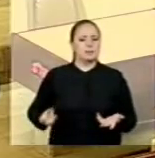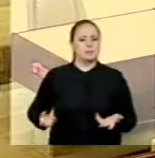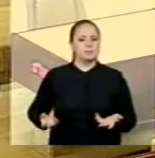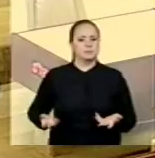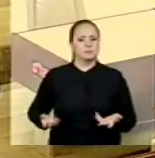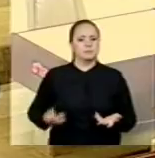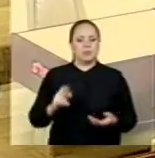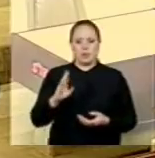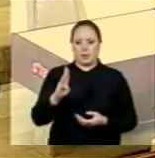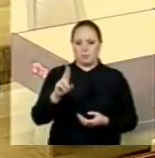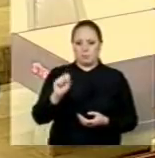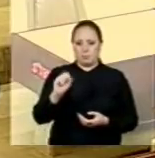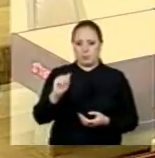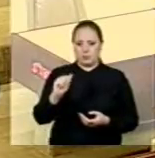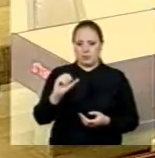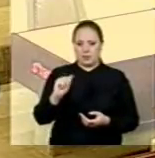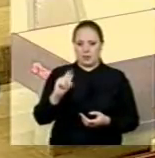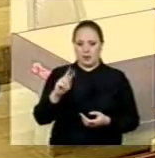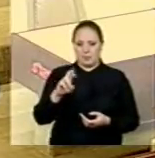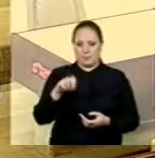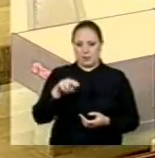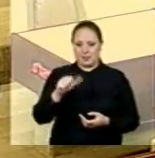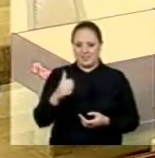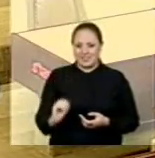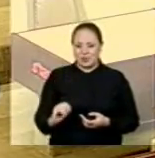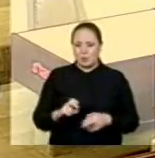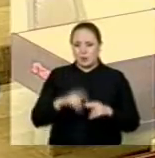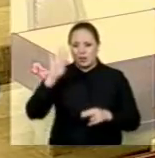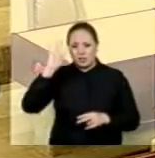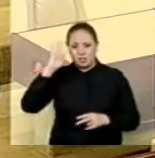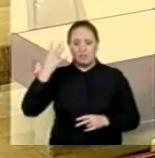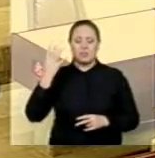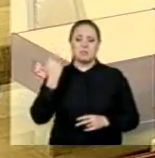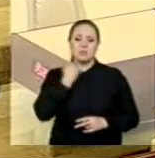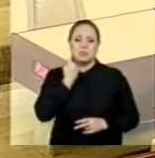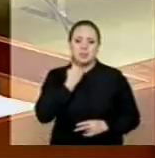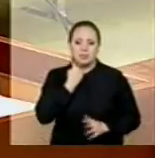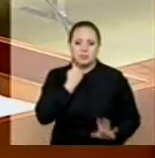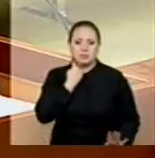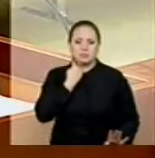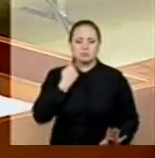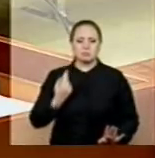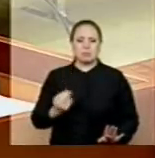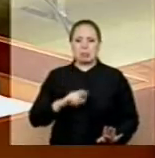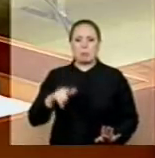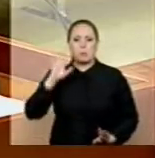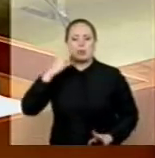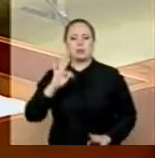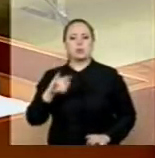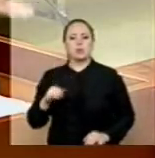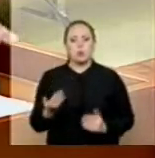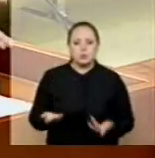busca e apreensão por decisões monocráticas de juiz de primeiro grau, não pelo Tribunal de Justiça, sem respeito ao foro, à competência.